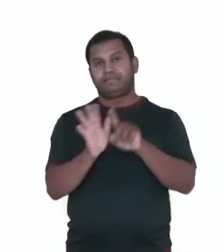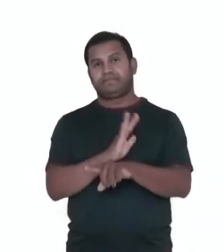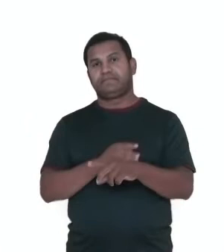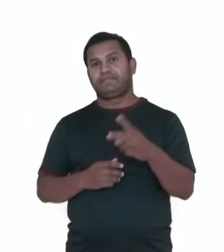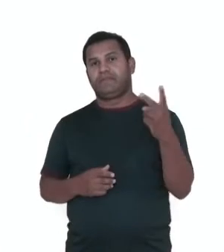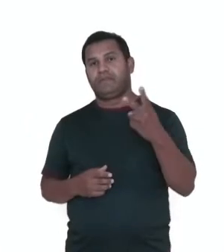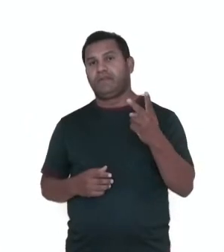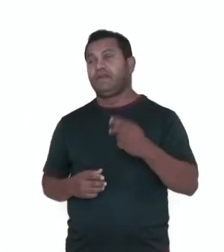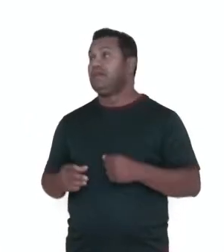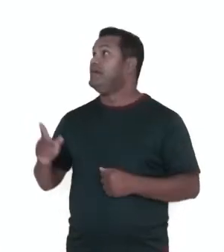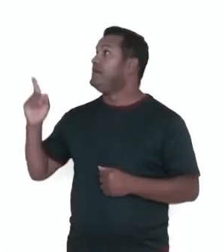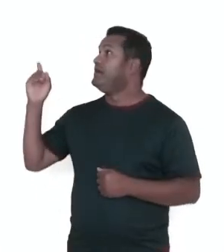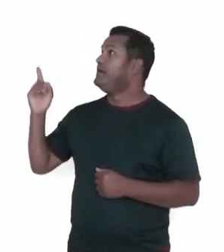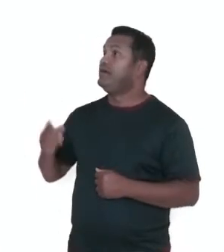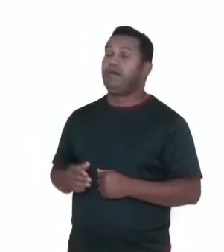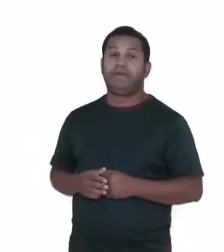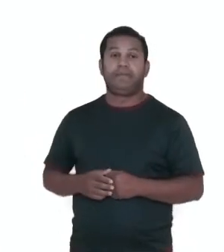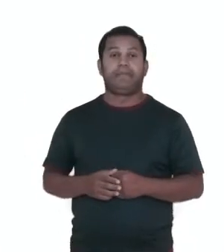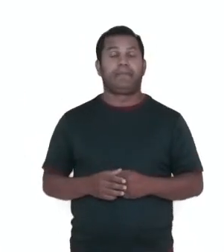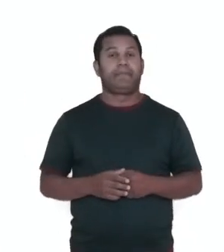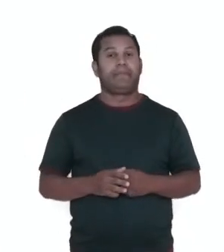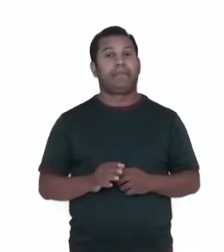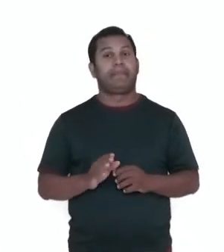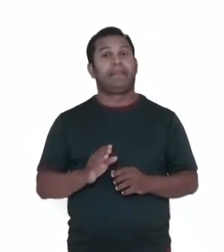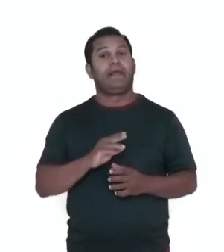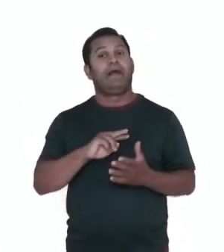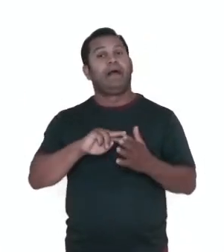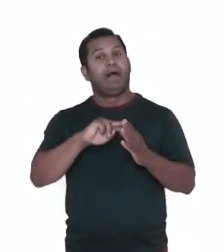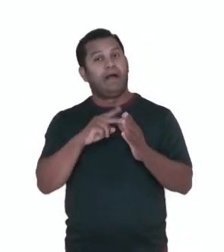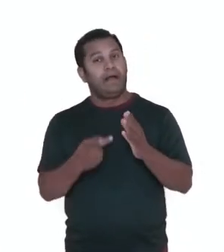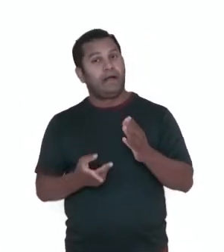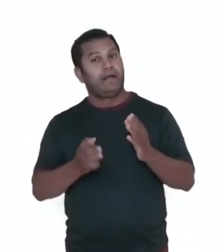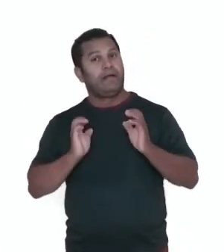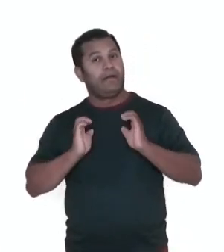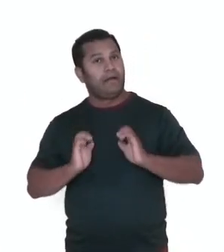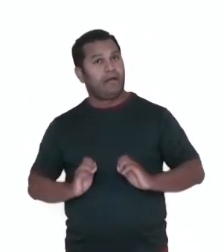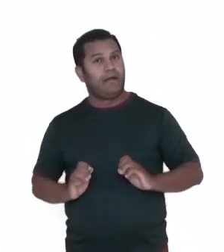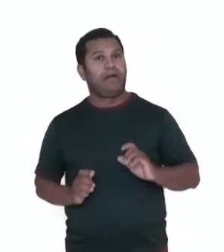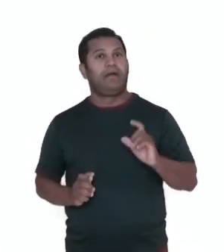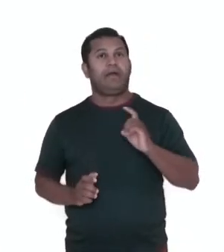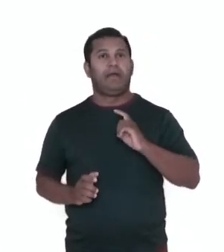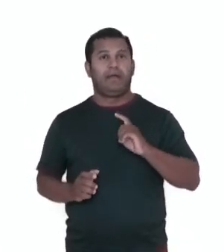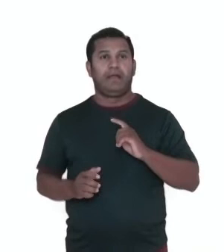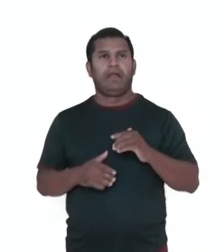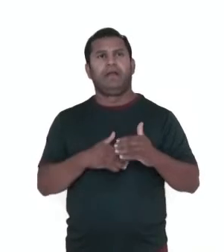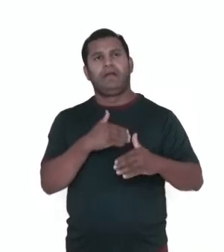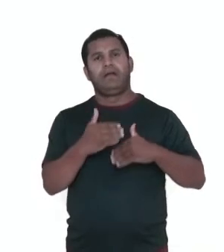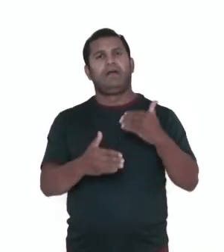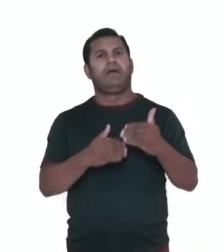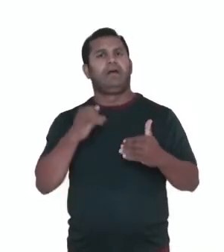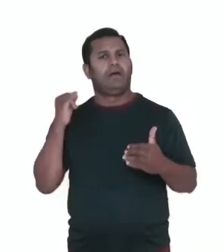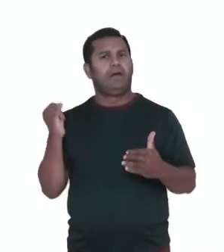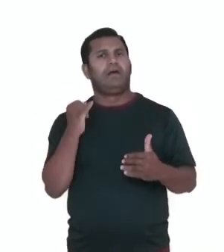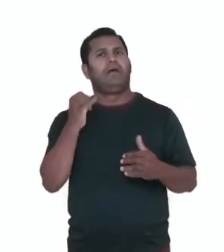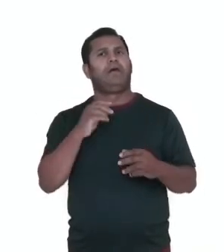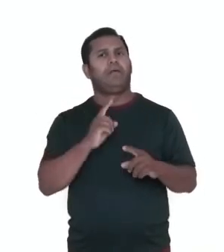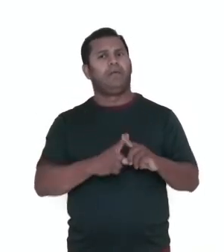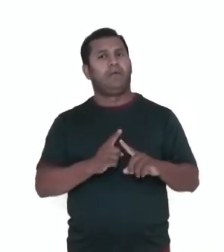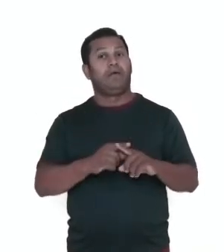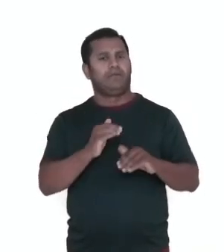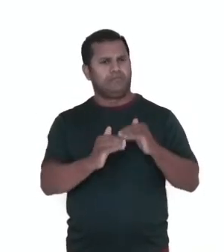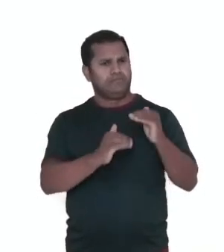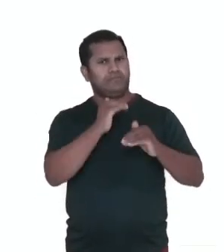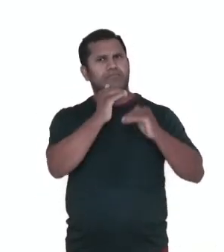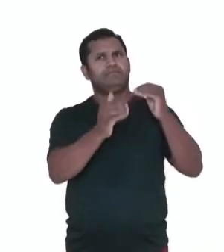vez mais importante porque a evolução da medicina e o aparecimento de inovações científicas criaram novos questionamentos sobre os